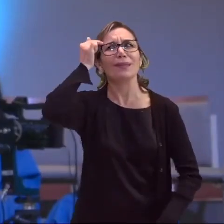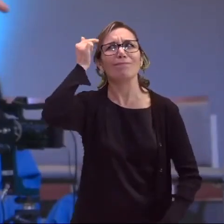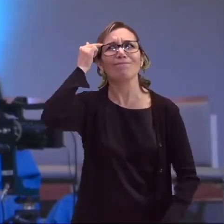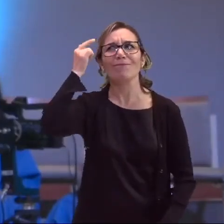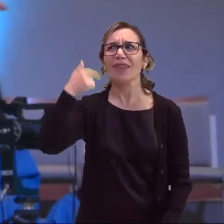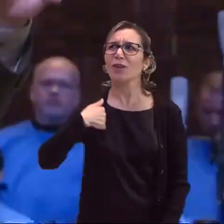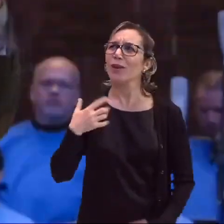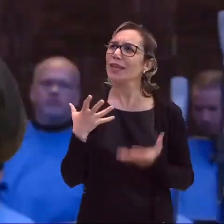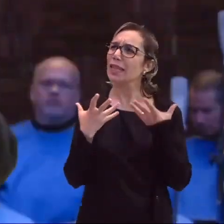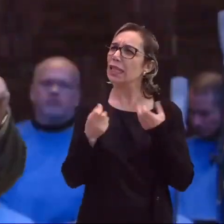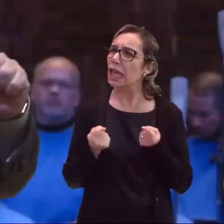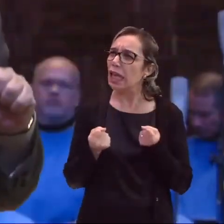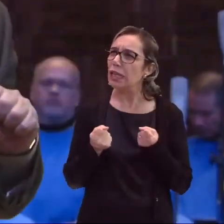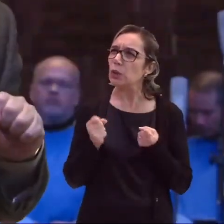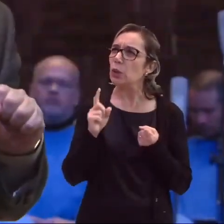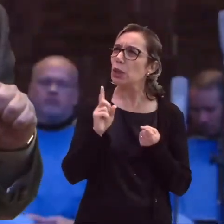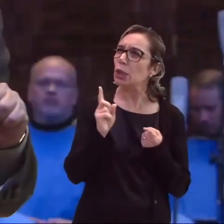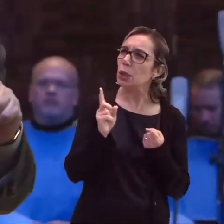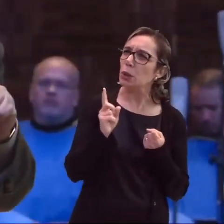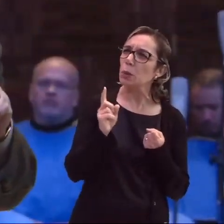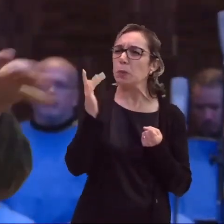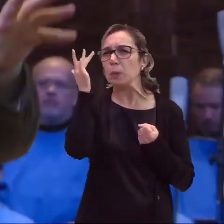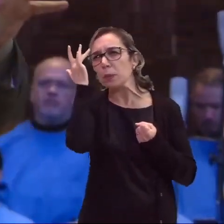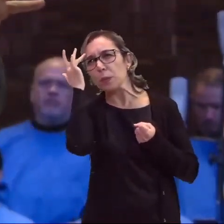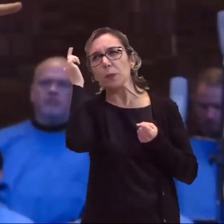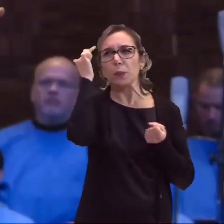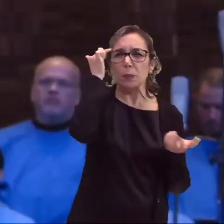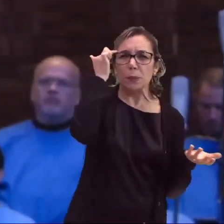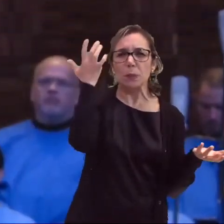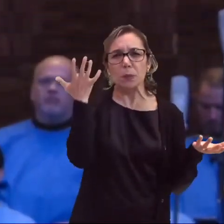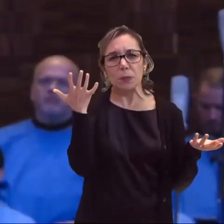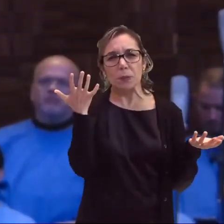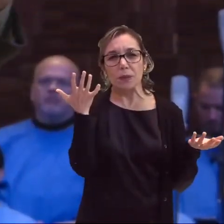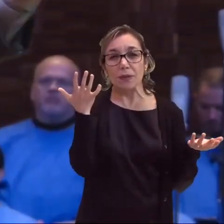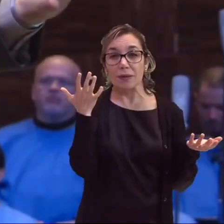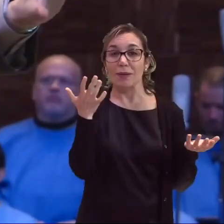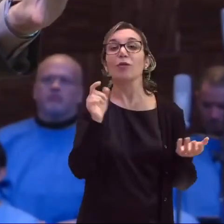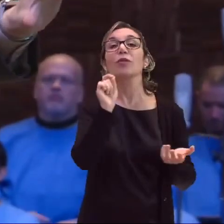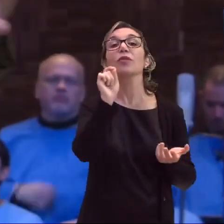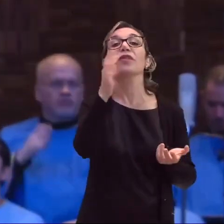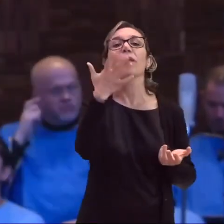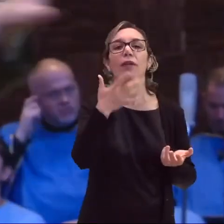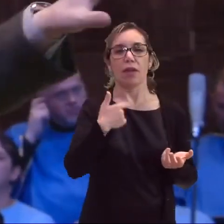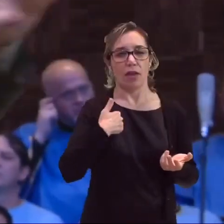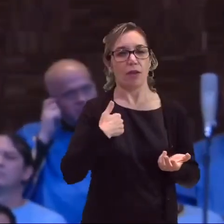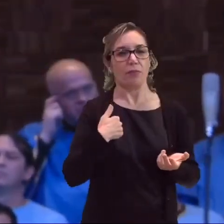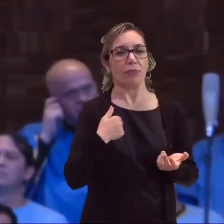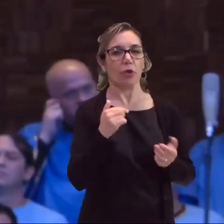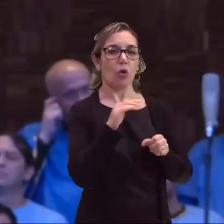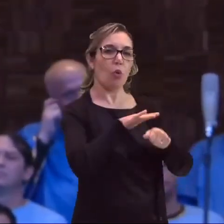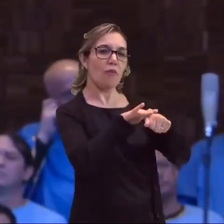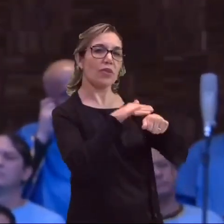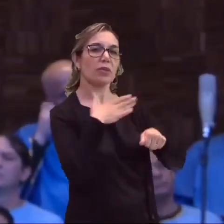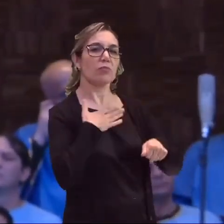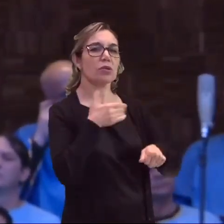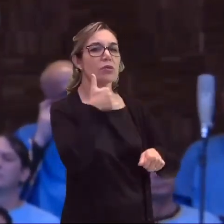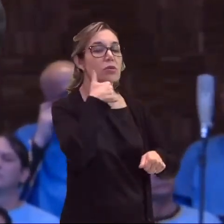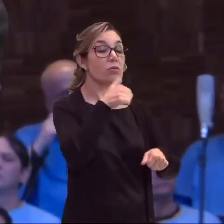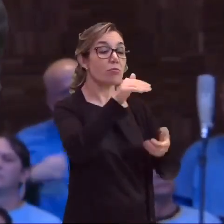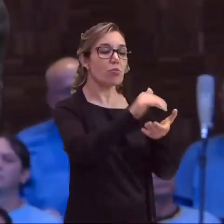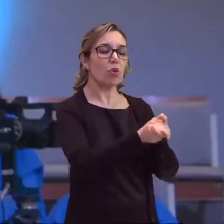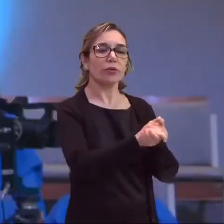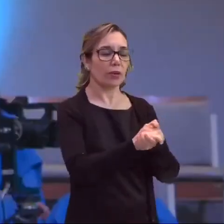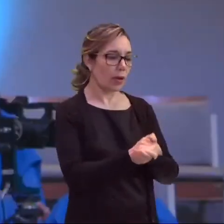eu tô fizemos um combinado eu e minha mulher Olha você durante a semana vai buscar a resposta de Deus